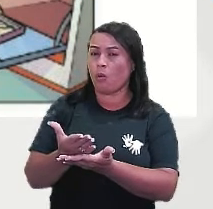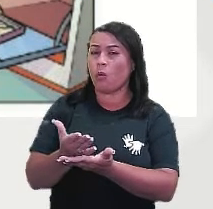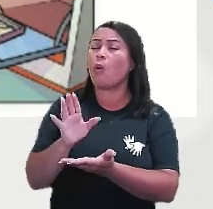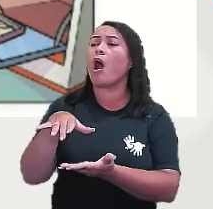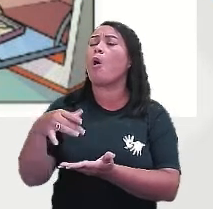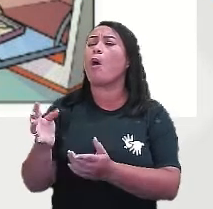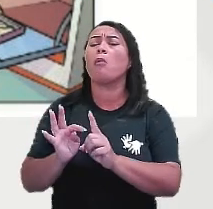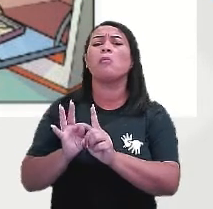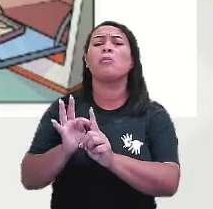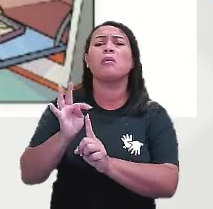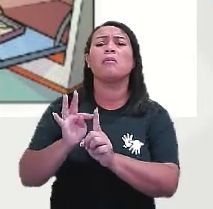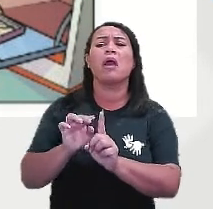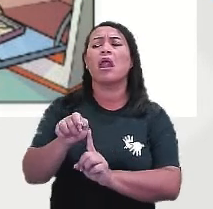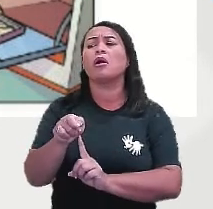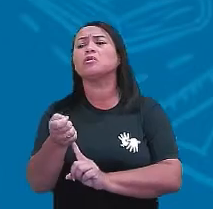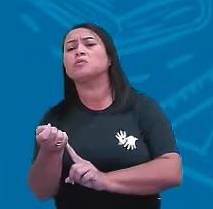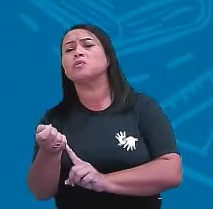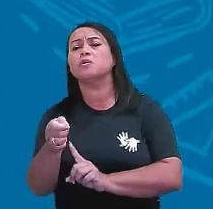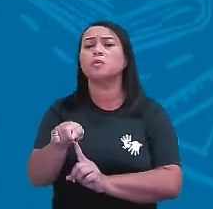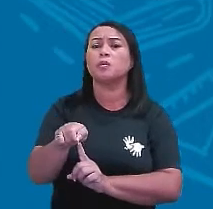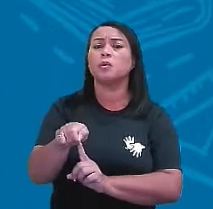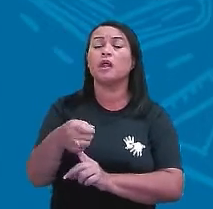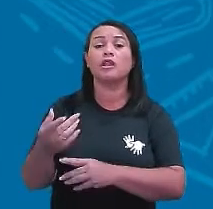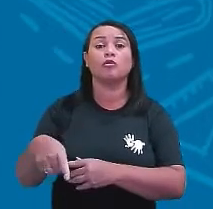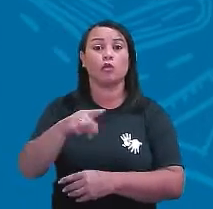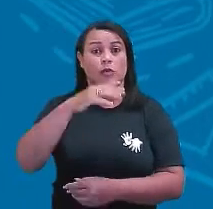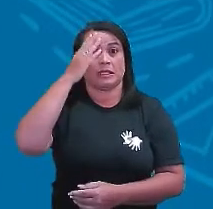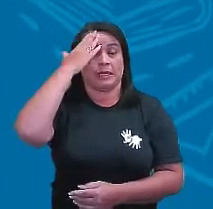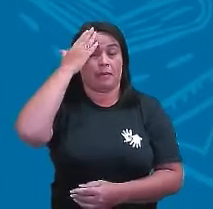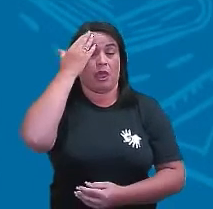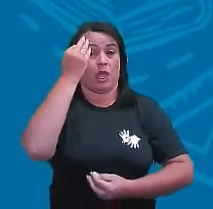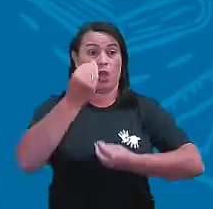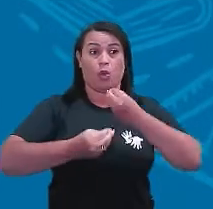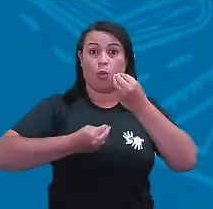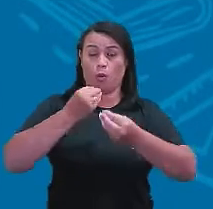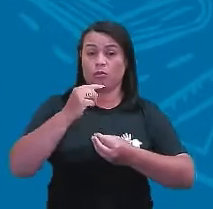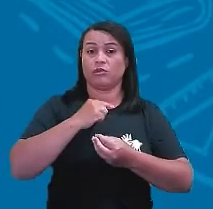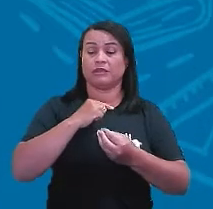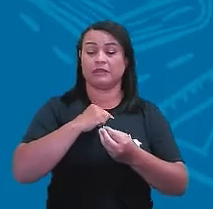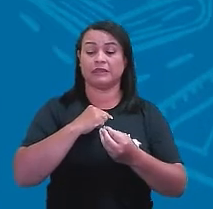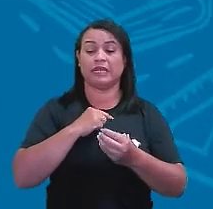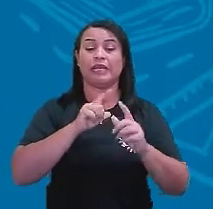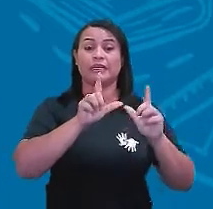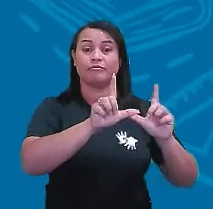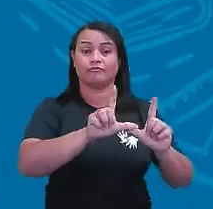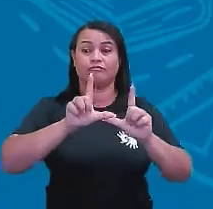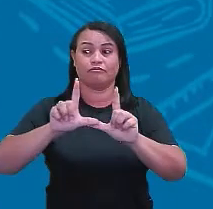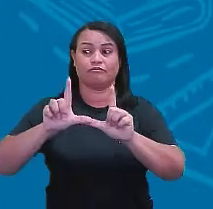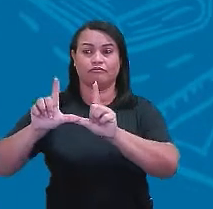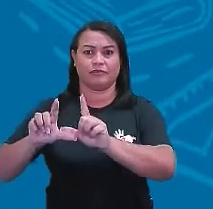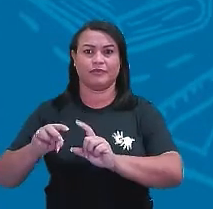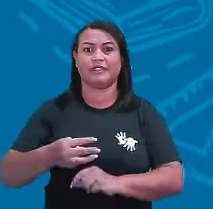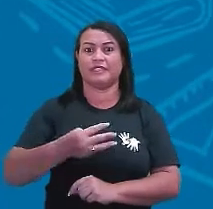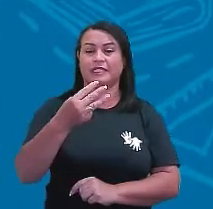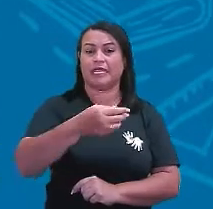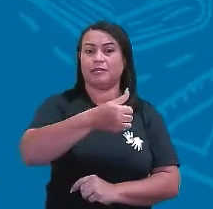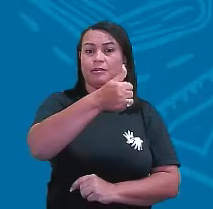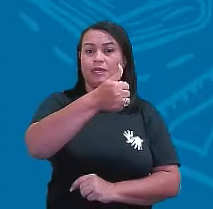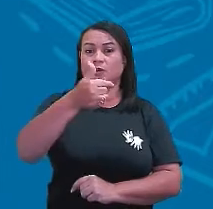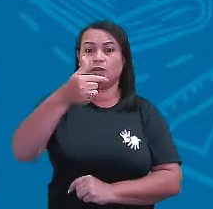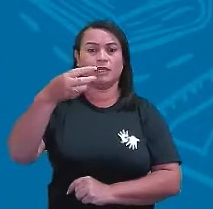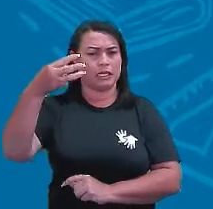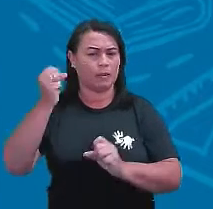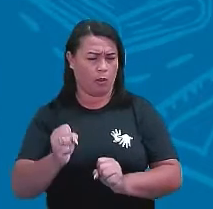de temperatura? Então, gente, só para vocês terem ideia, tem 3 situações aí que a gente pode usar essa